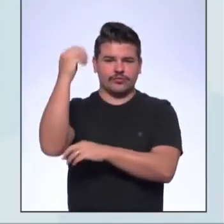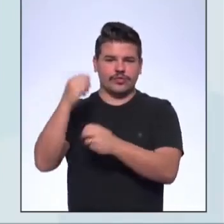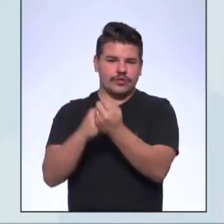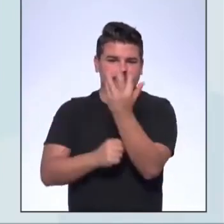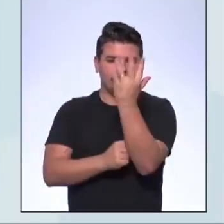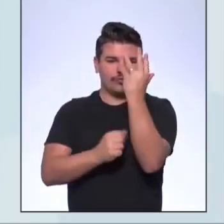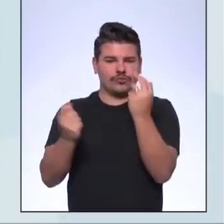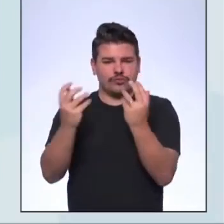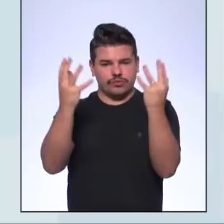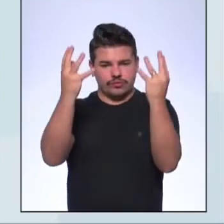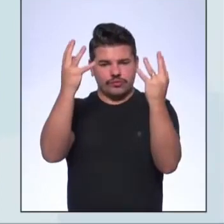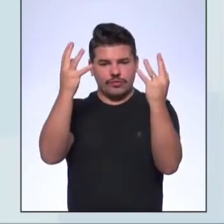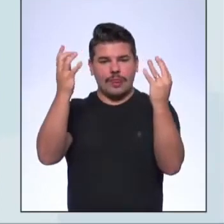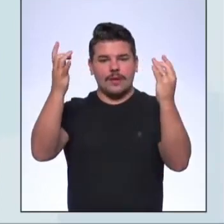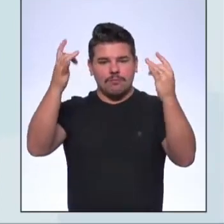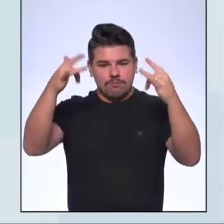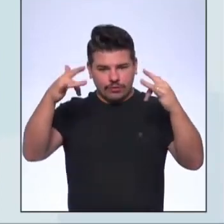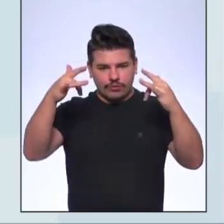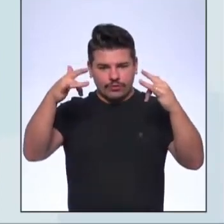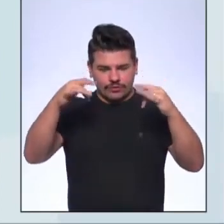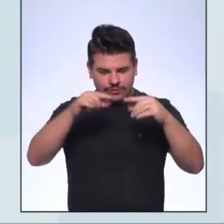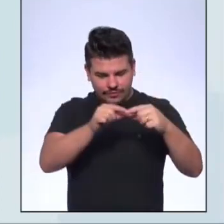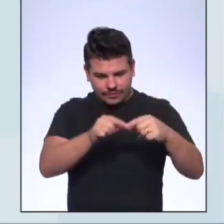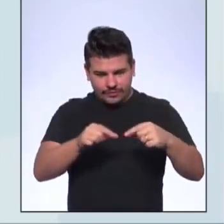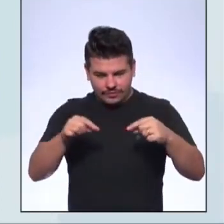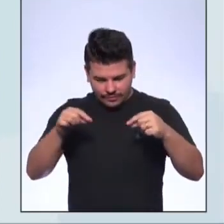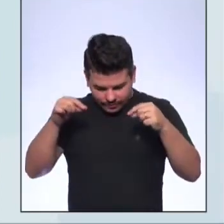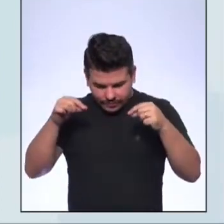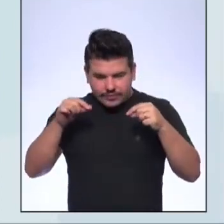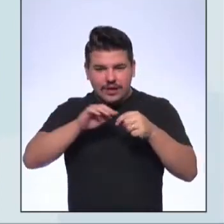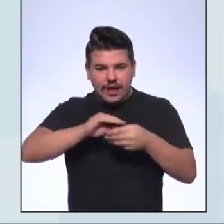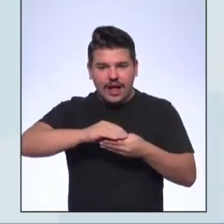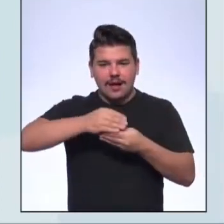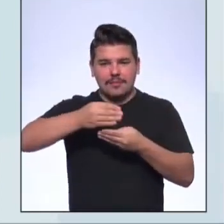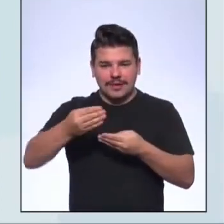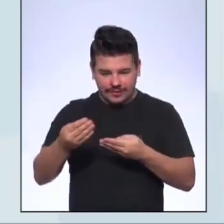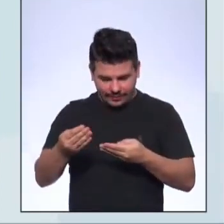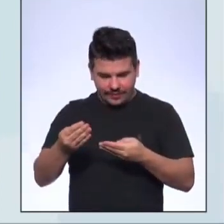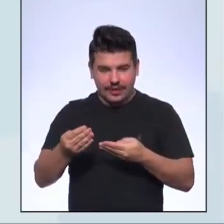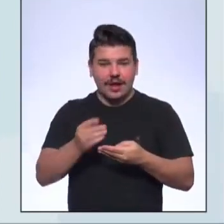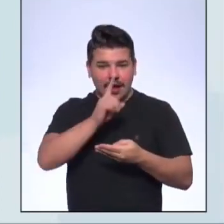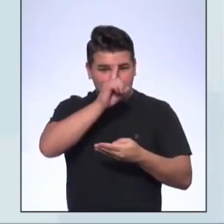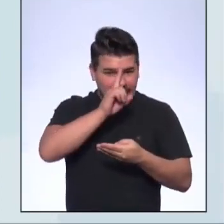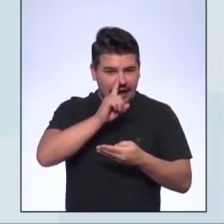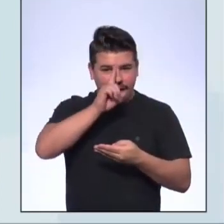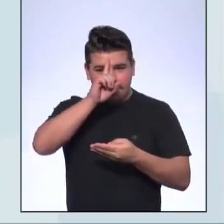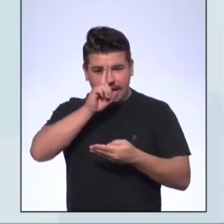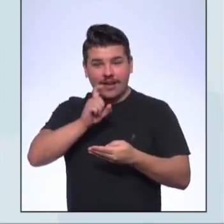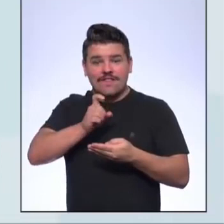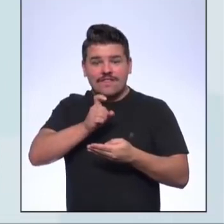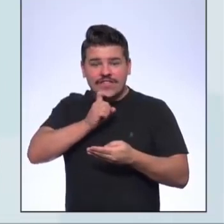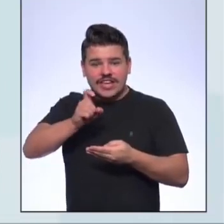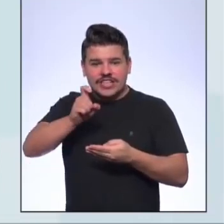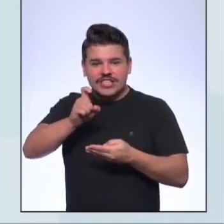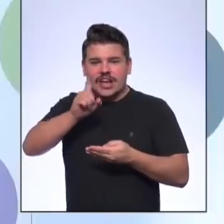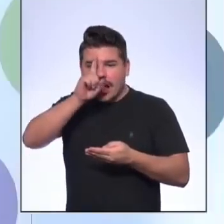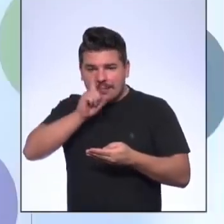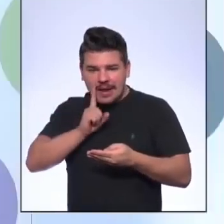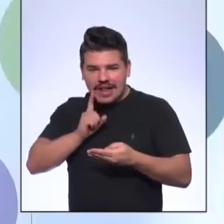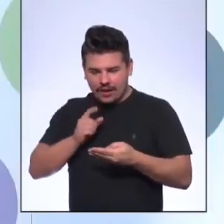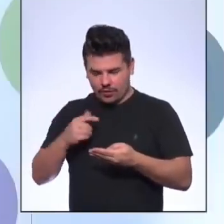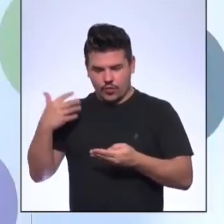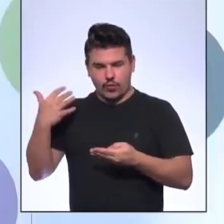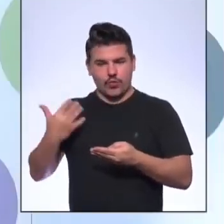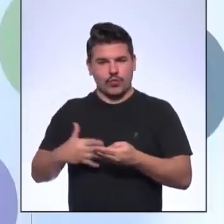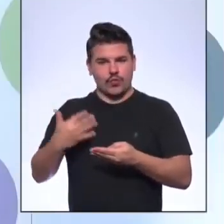autofecundarem, elas cresceram todas e produziram, que a gente viu essa proporção aí de 3 ervilhas amarelas para